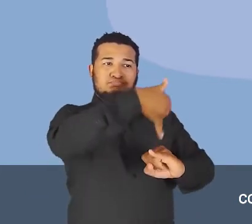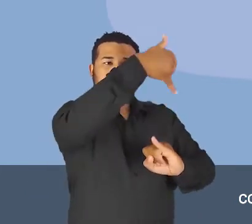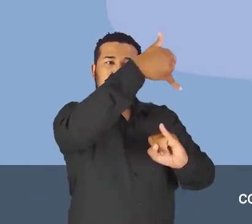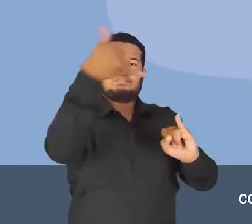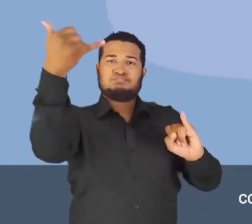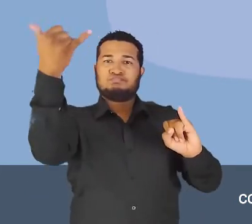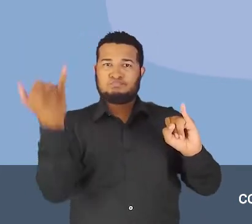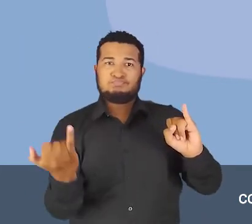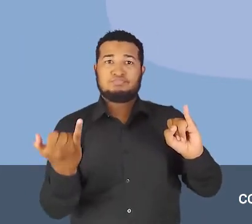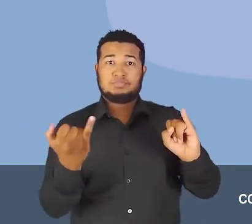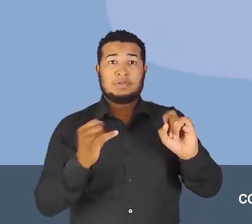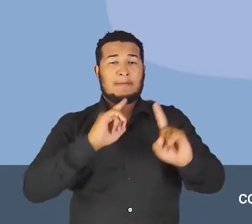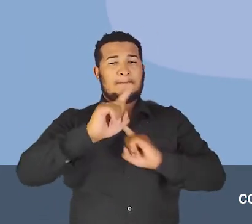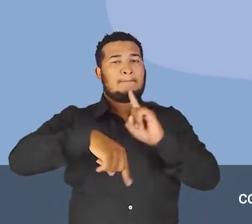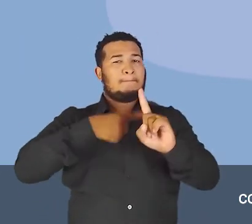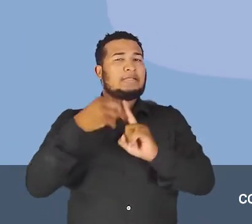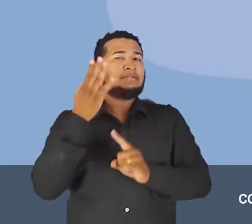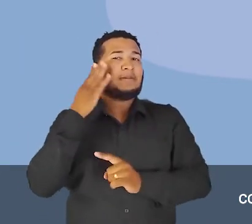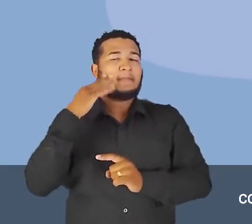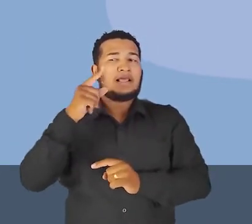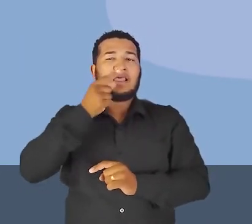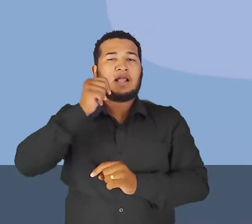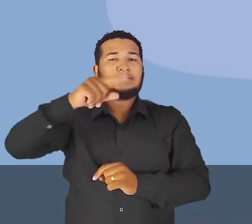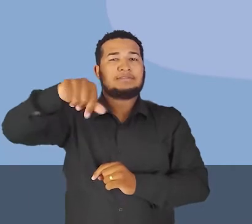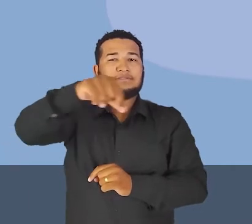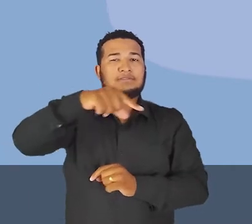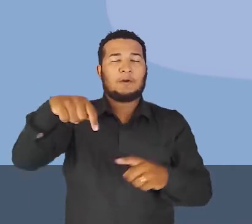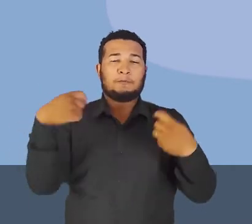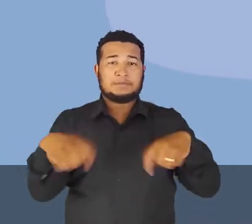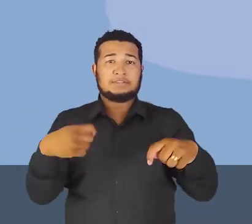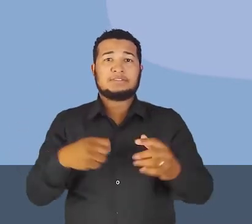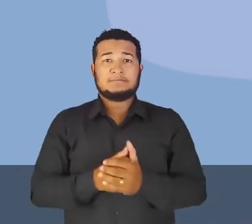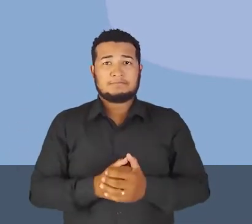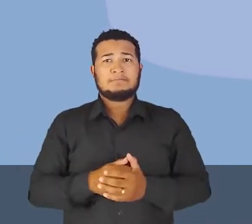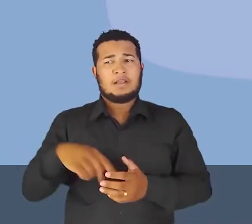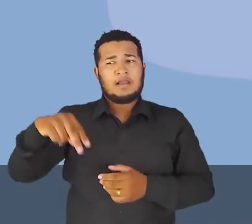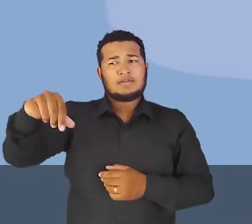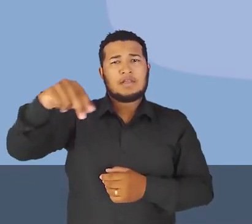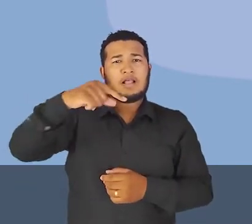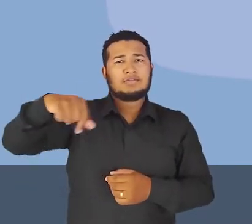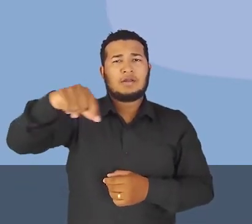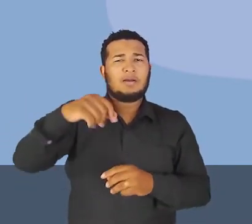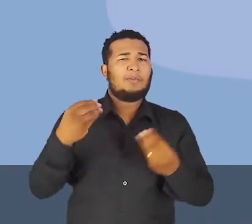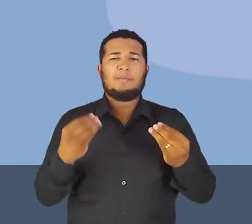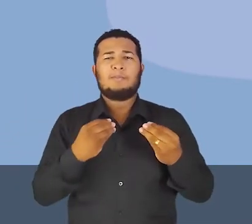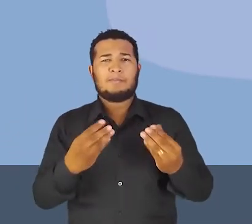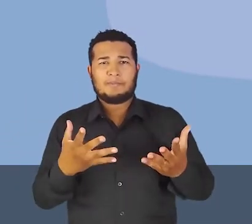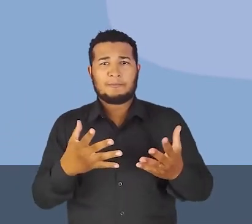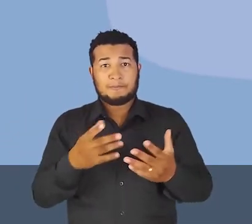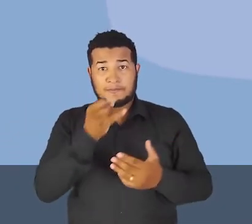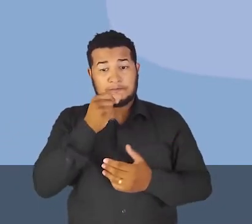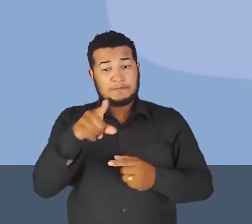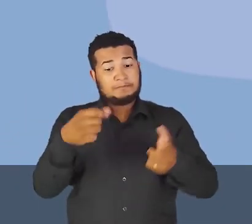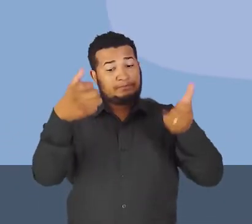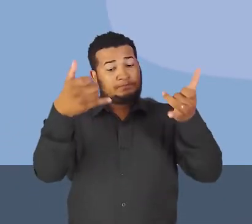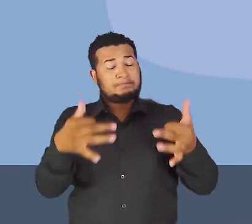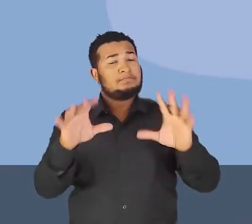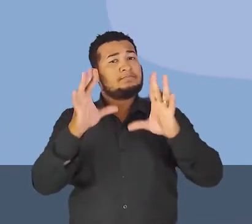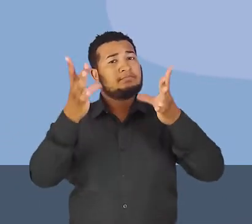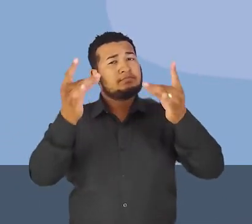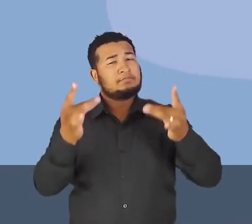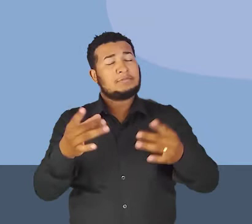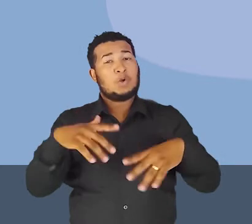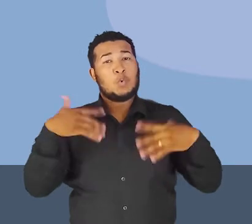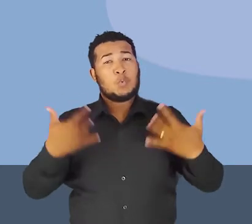ainda adicionar uma ponte salina. Qual a função dessa ponte salina? Essa ponte salina, pessoal, ela